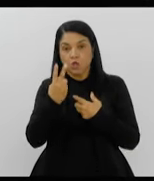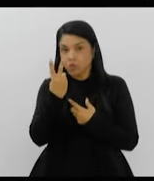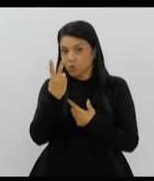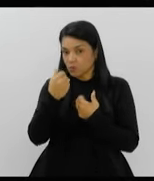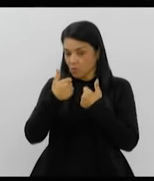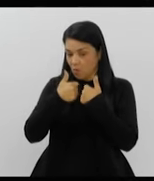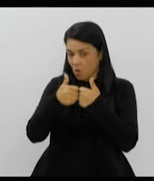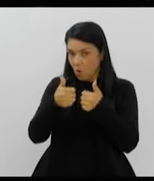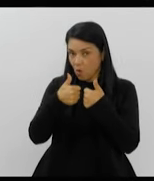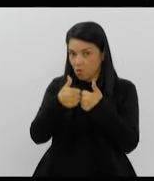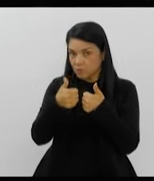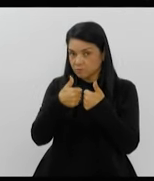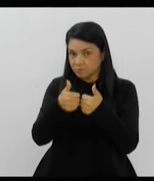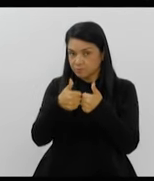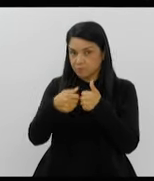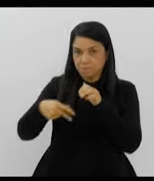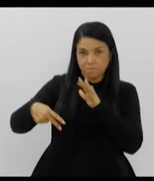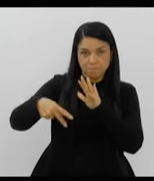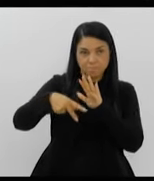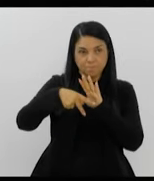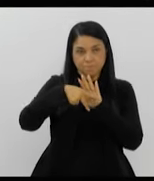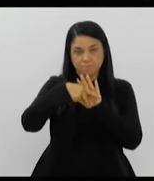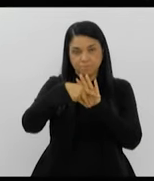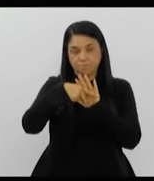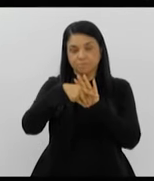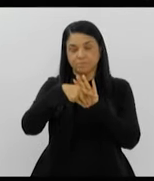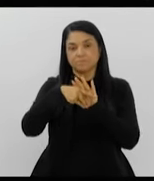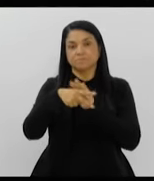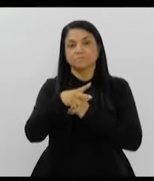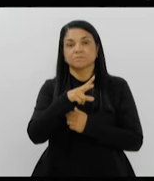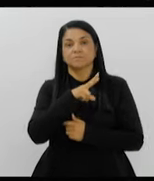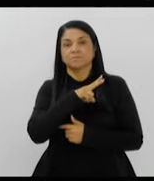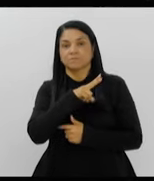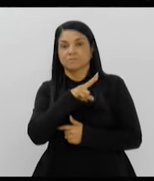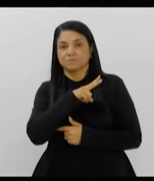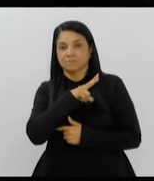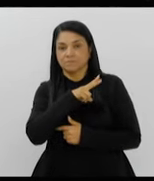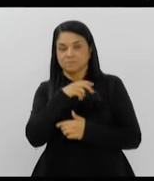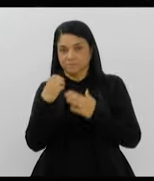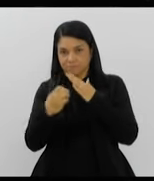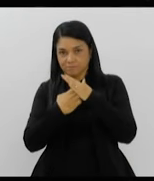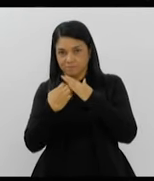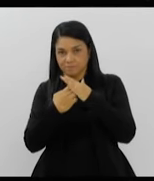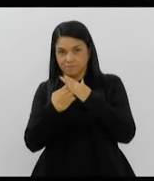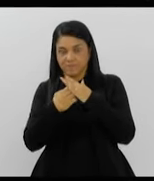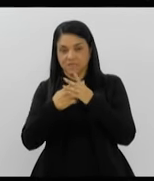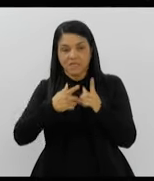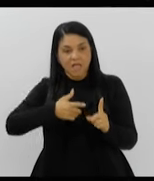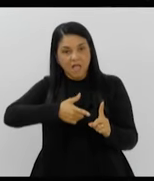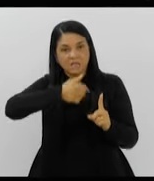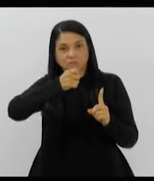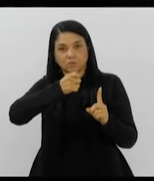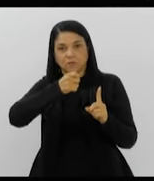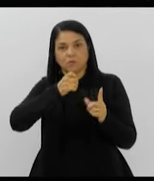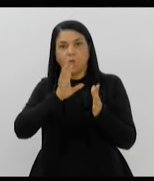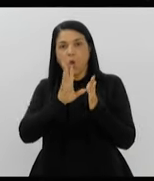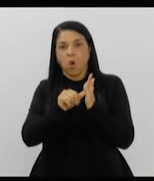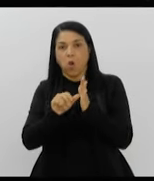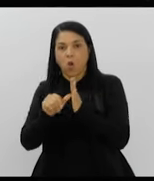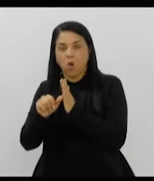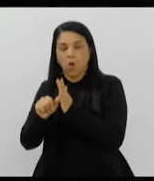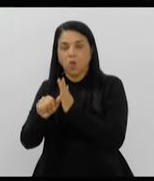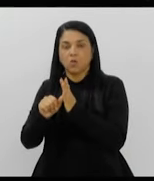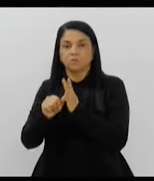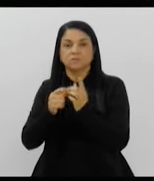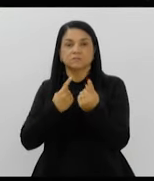dois ônibus, pertencentes a iniciativas privadas, foram assaltados e saqueados na